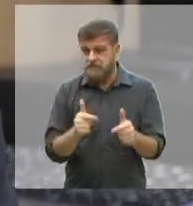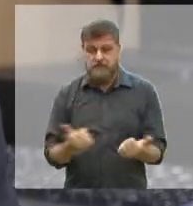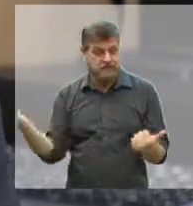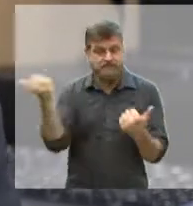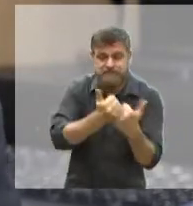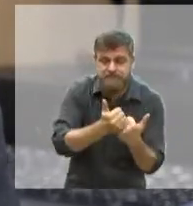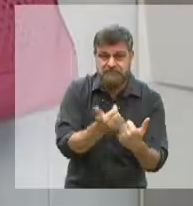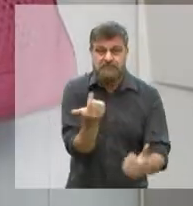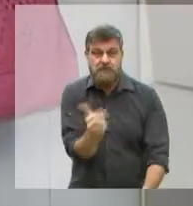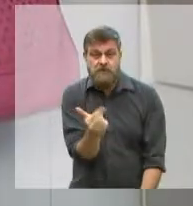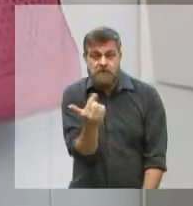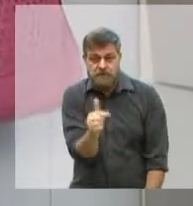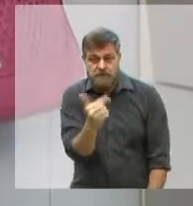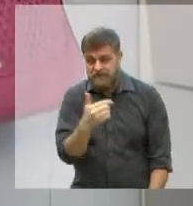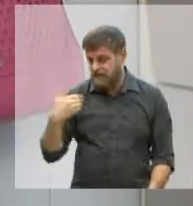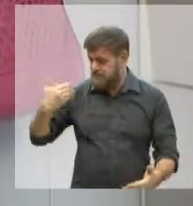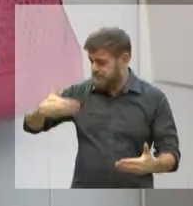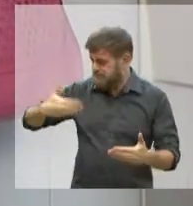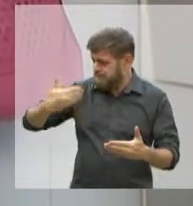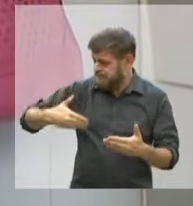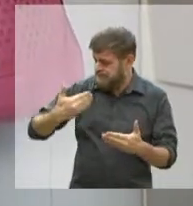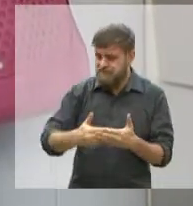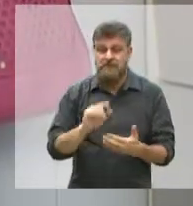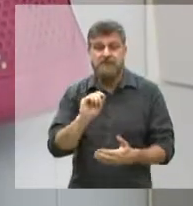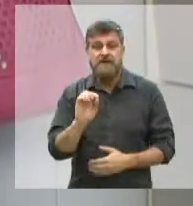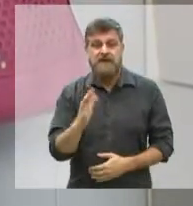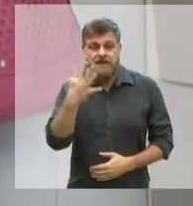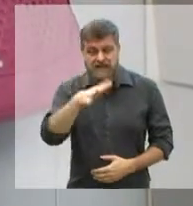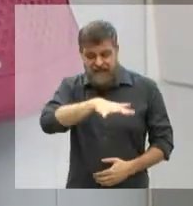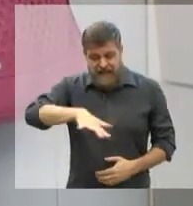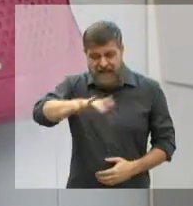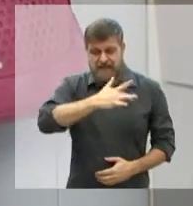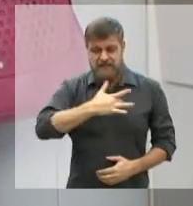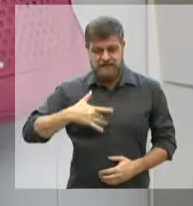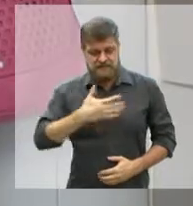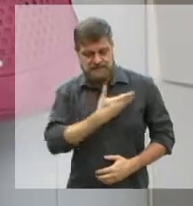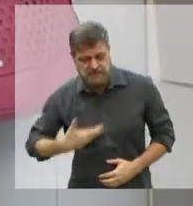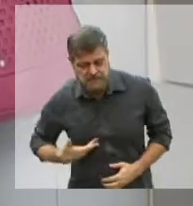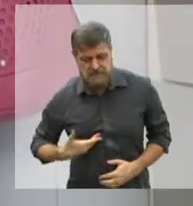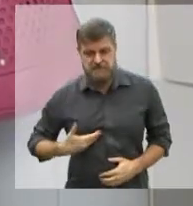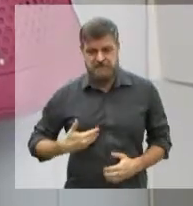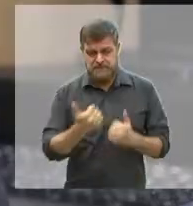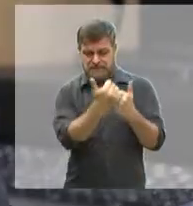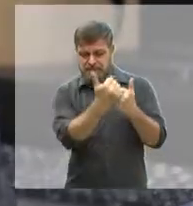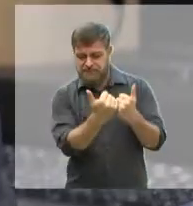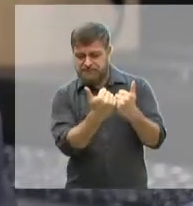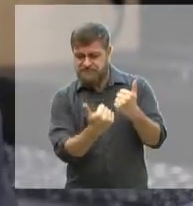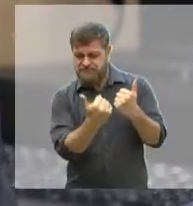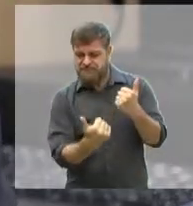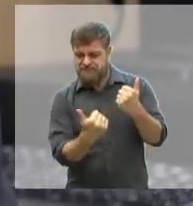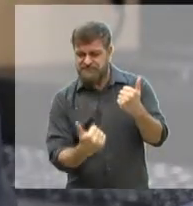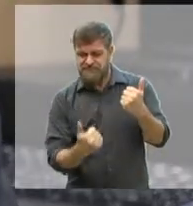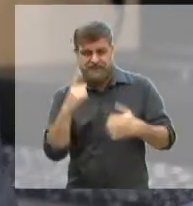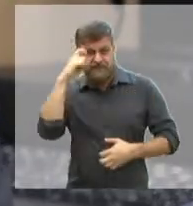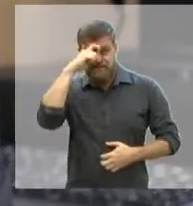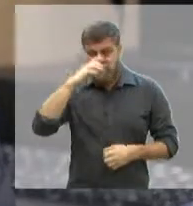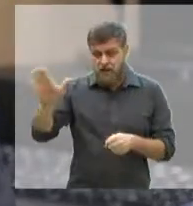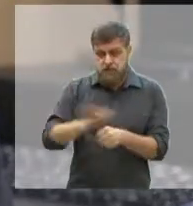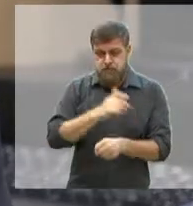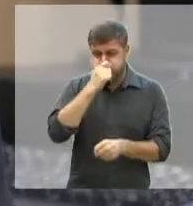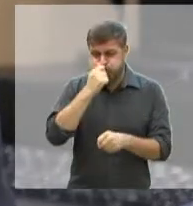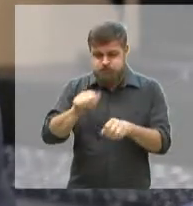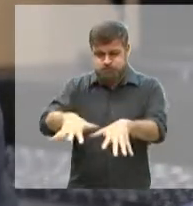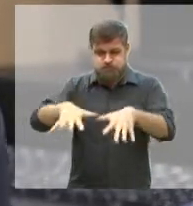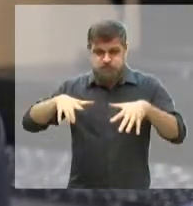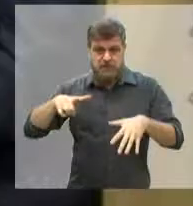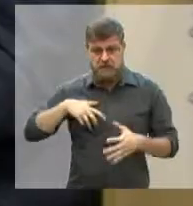reposição, né, ao longo desses anos. Isso faz com que, infelizmente, a nossa rede cada vez mais dê menos conta de cuidar das pessoas, mesmo que em